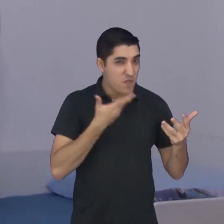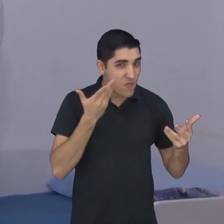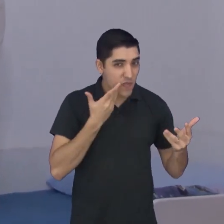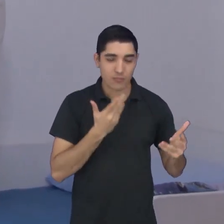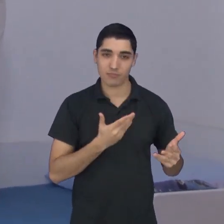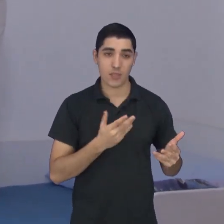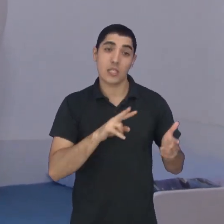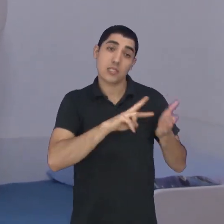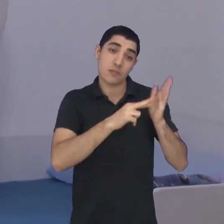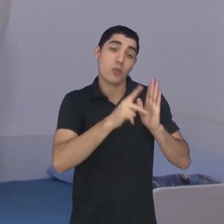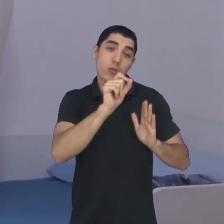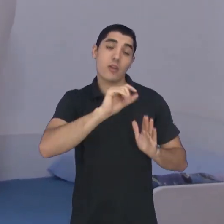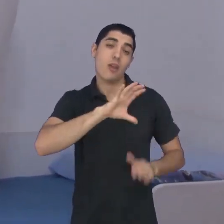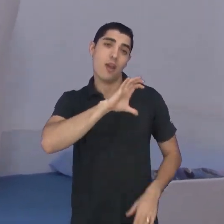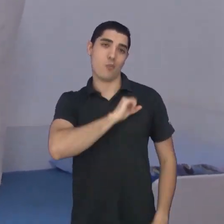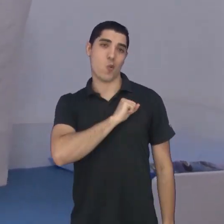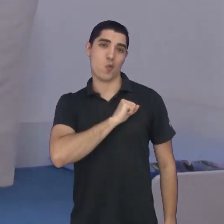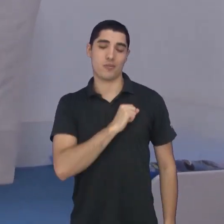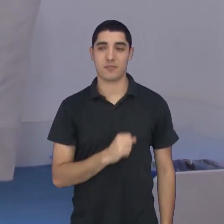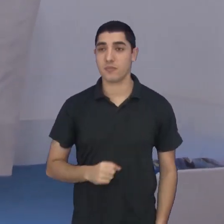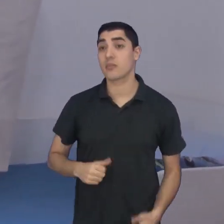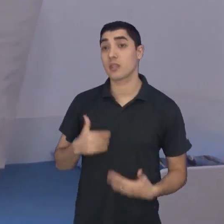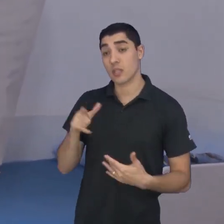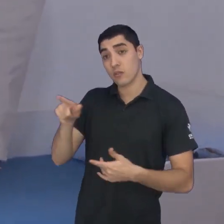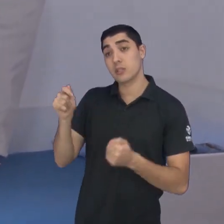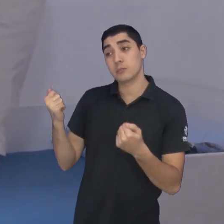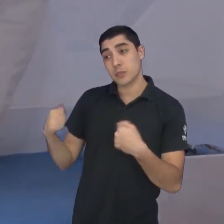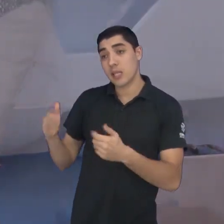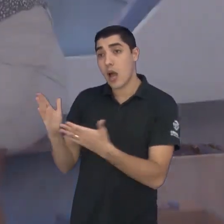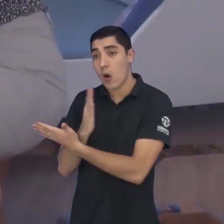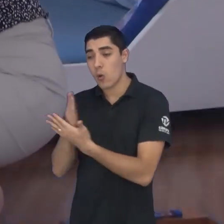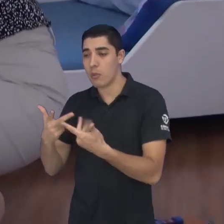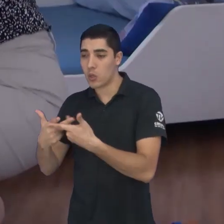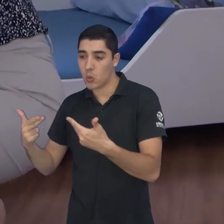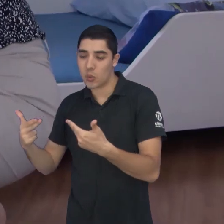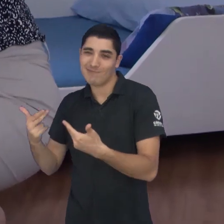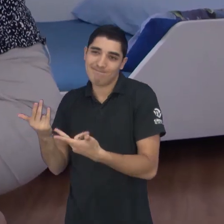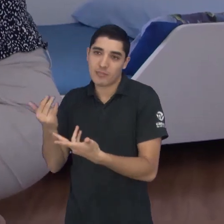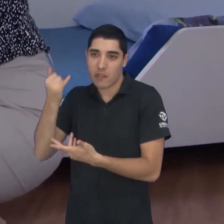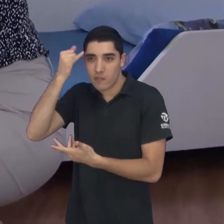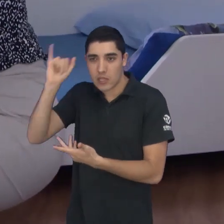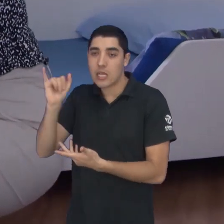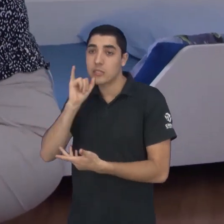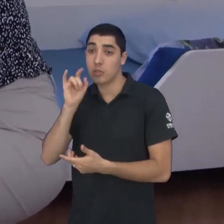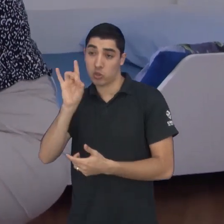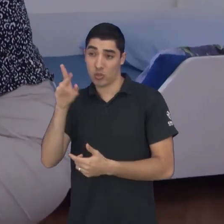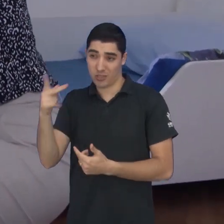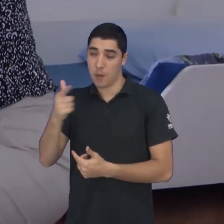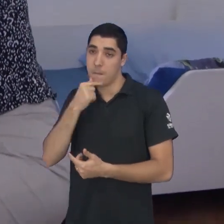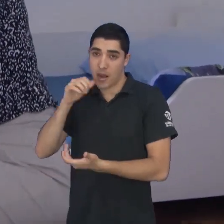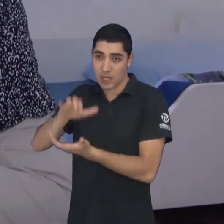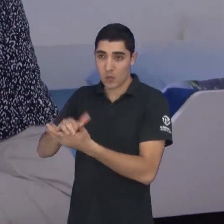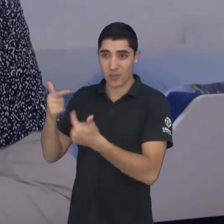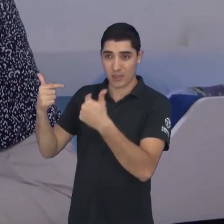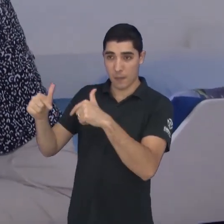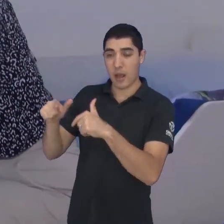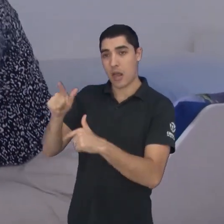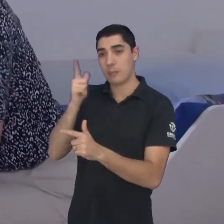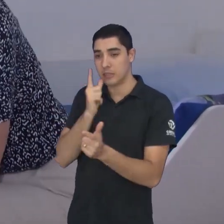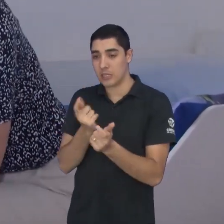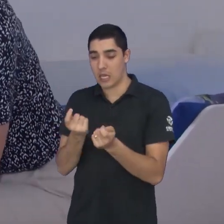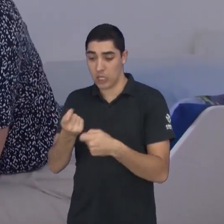amor. E aí você tem que abrir mão de algumas coisas também, né? Porque como só seu marido trabalha, vocês tiveram que fazer um balanço